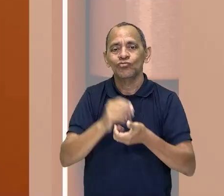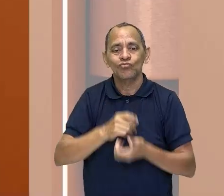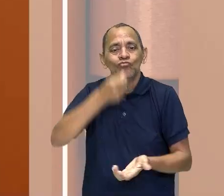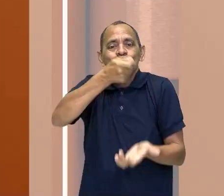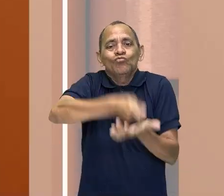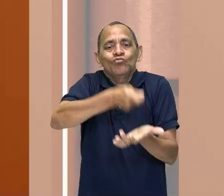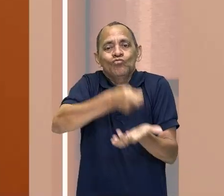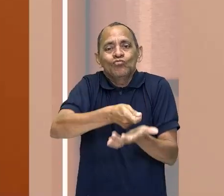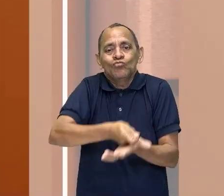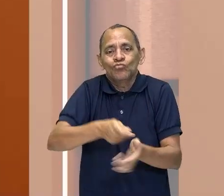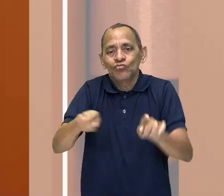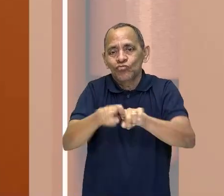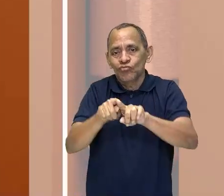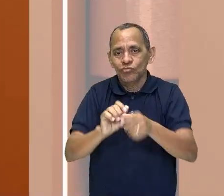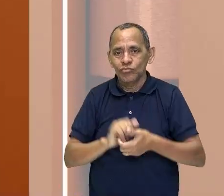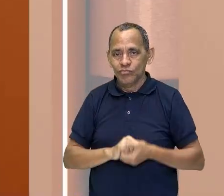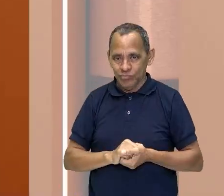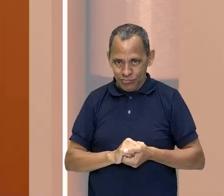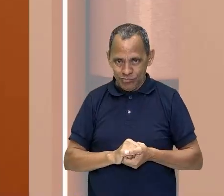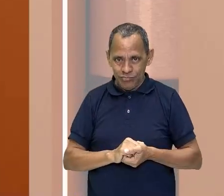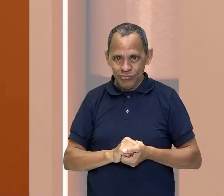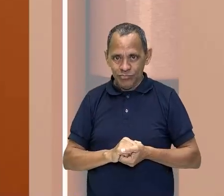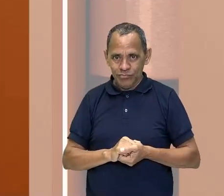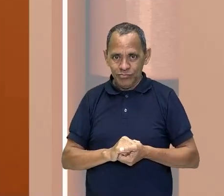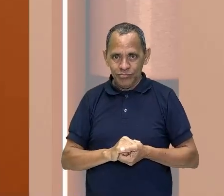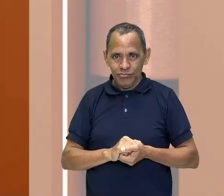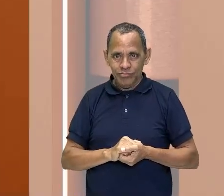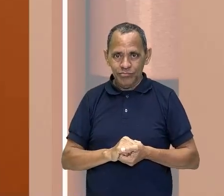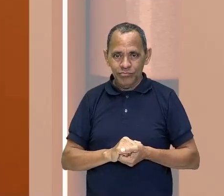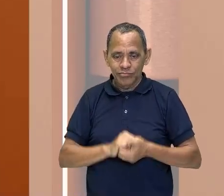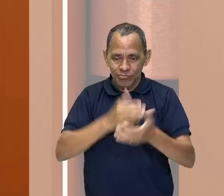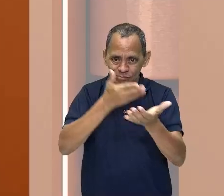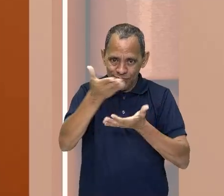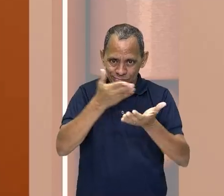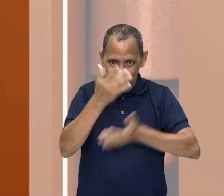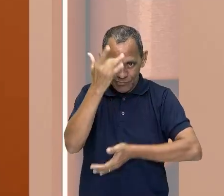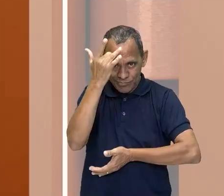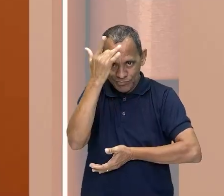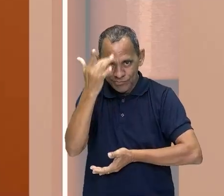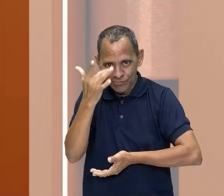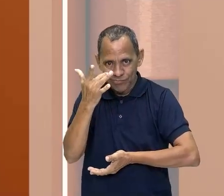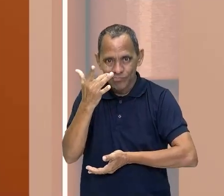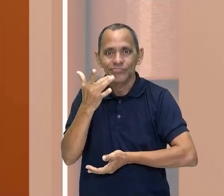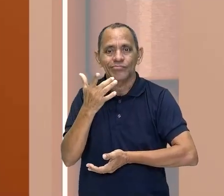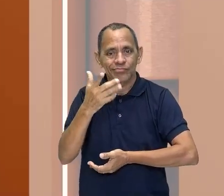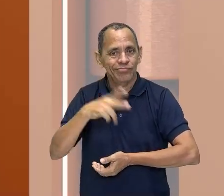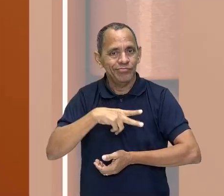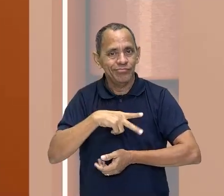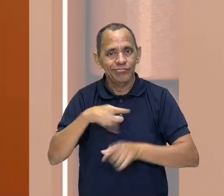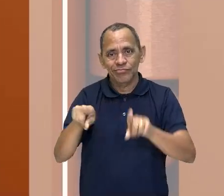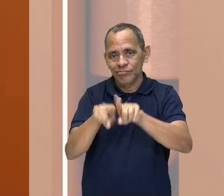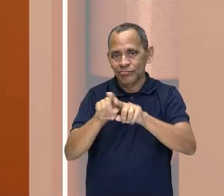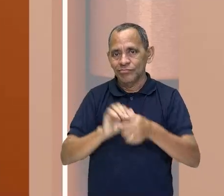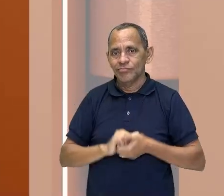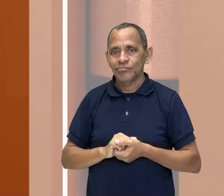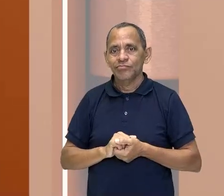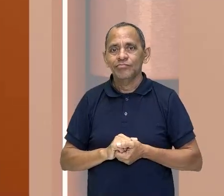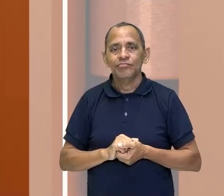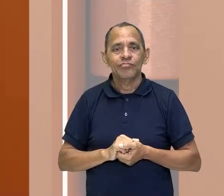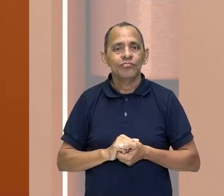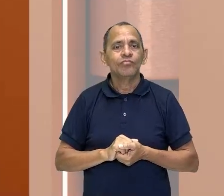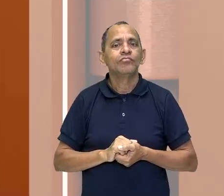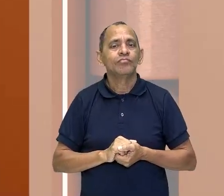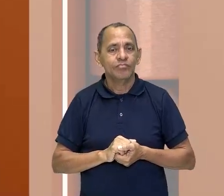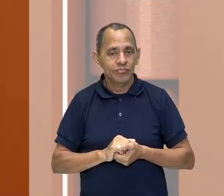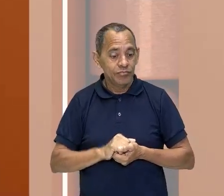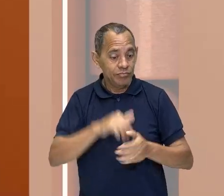é claro, dos presentinhos, das trocas de favores pessoais que existiam entre o eleitor e o coronel que governava, ou